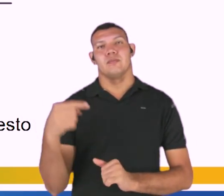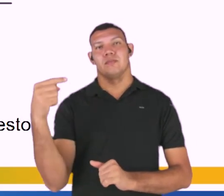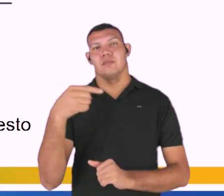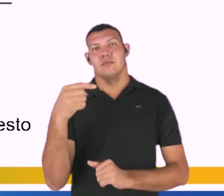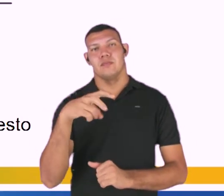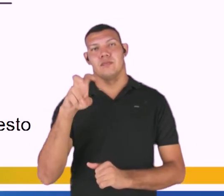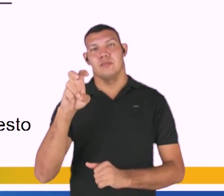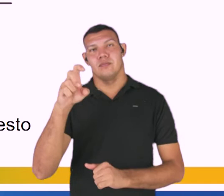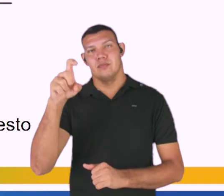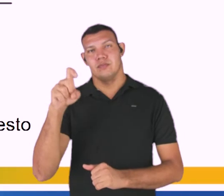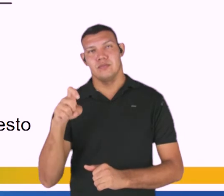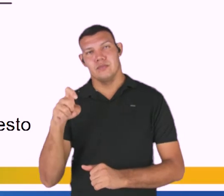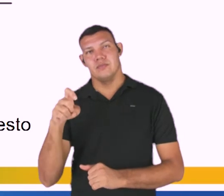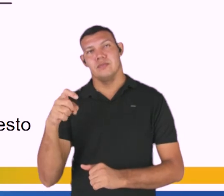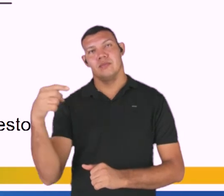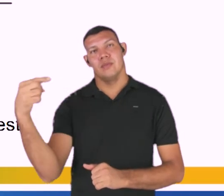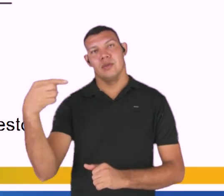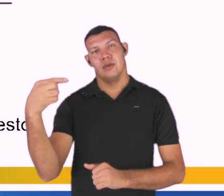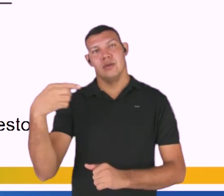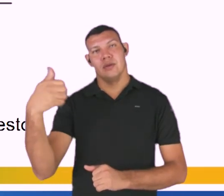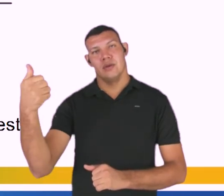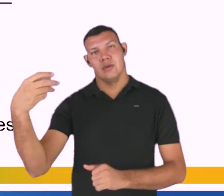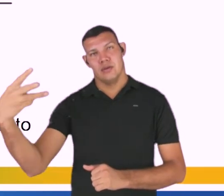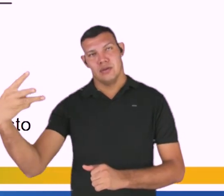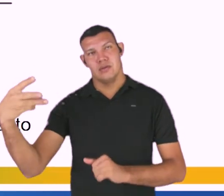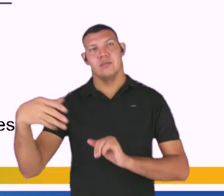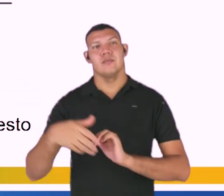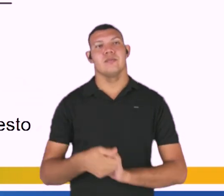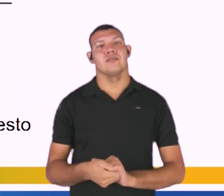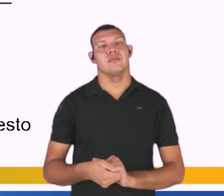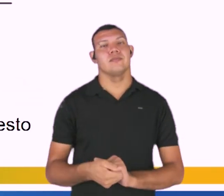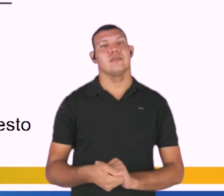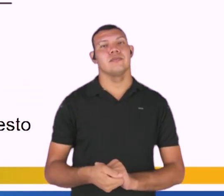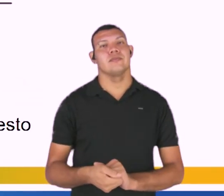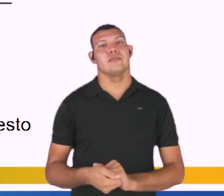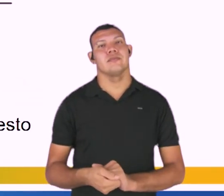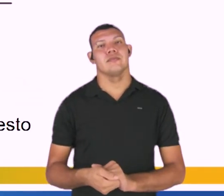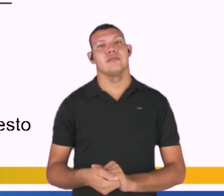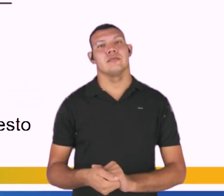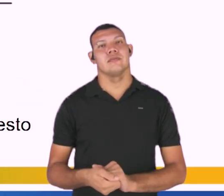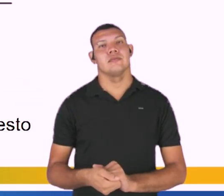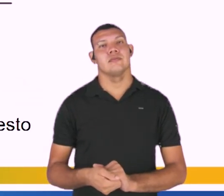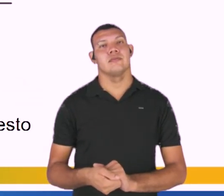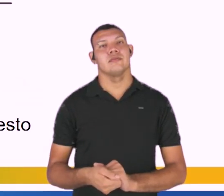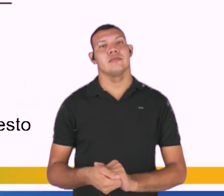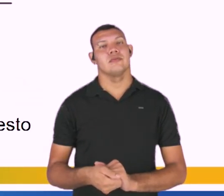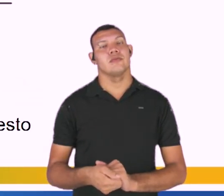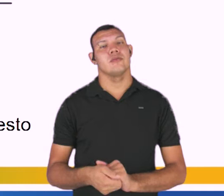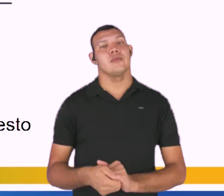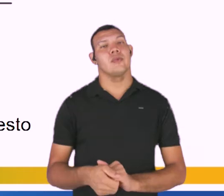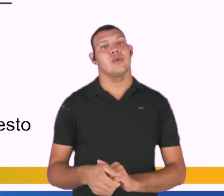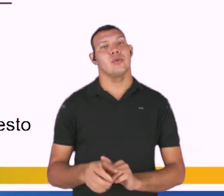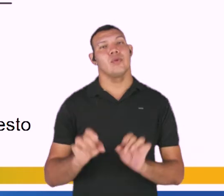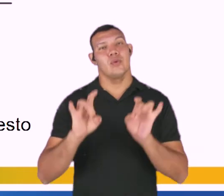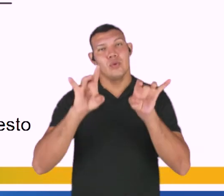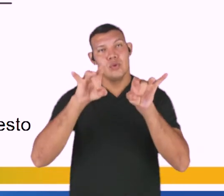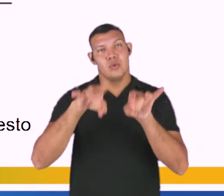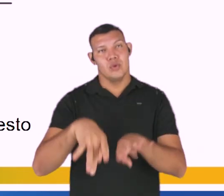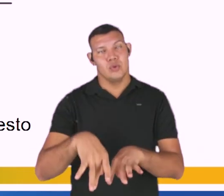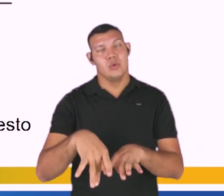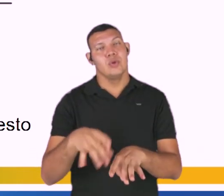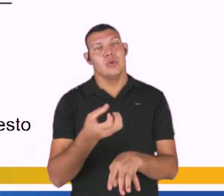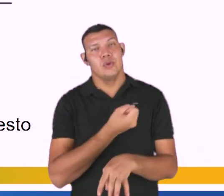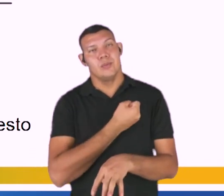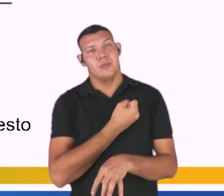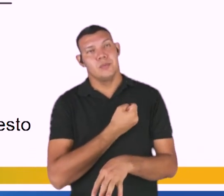5x e para o final nesse polinômio qdx nós teremos um menos 13 que é o termo independente